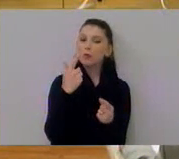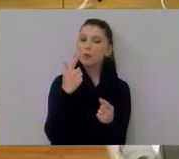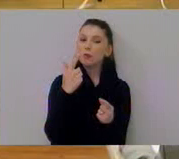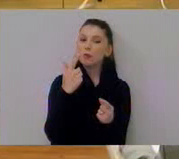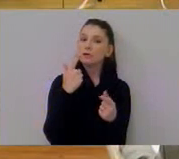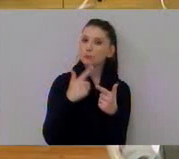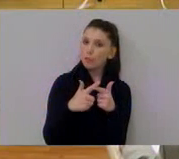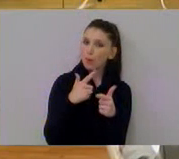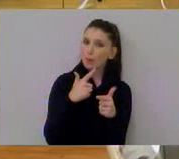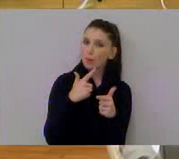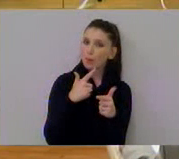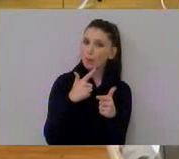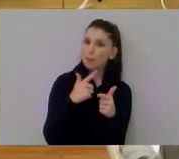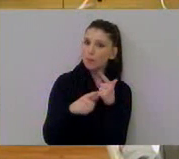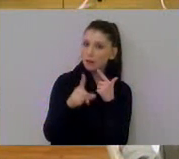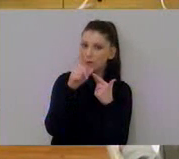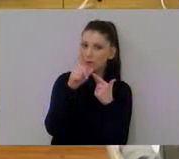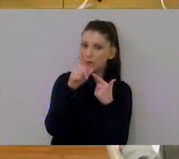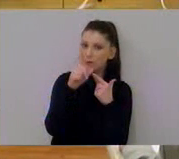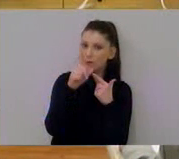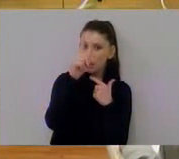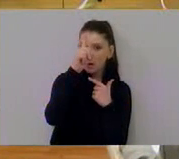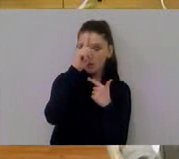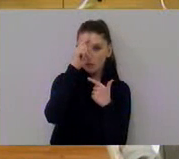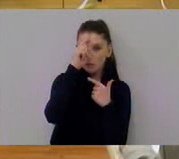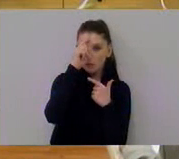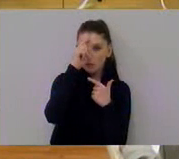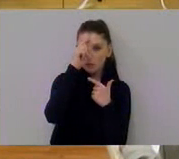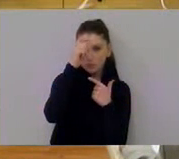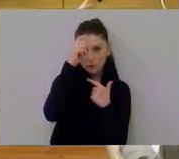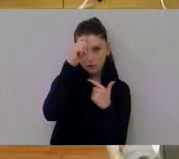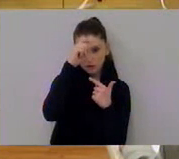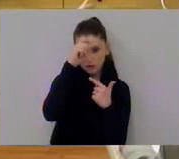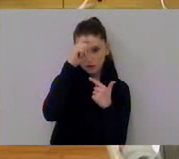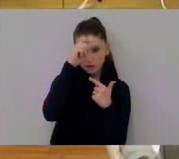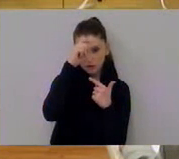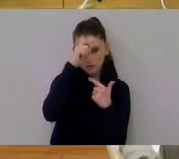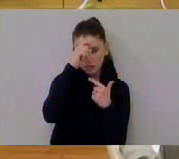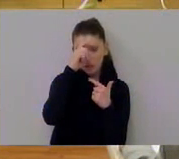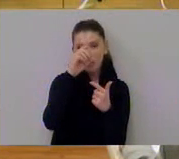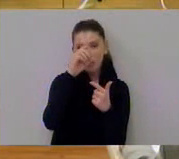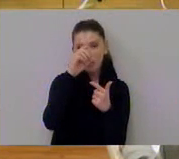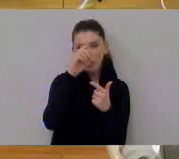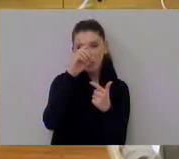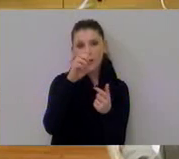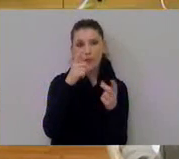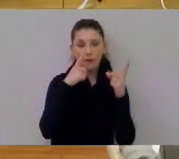caso já foi noticiado pelas rádios hoje à tarde,